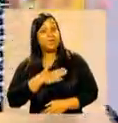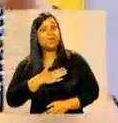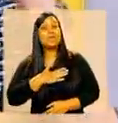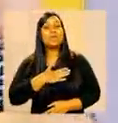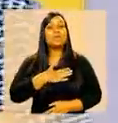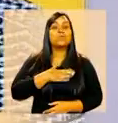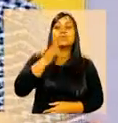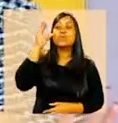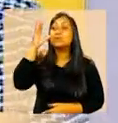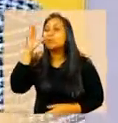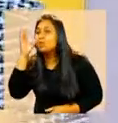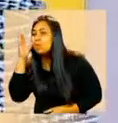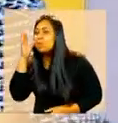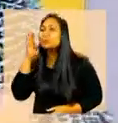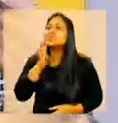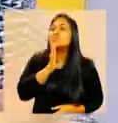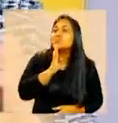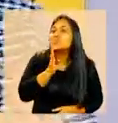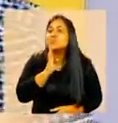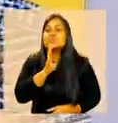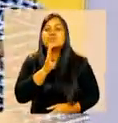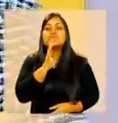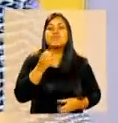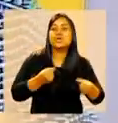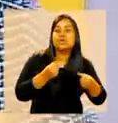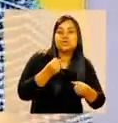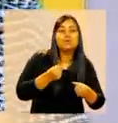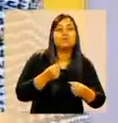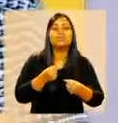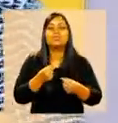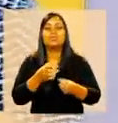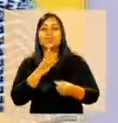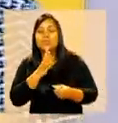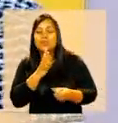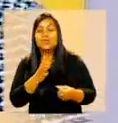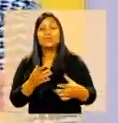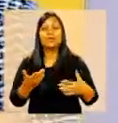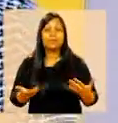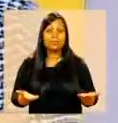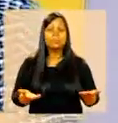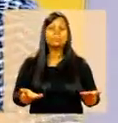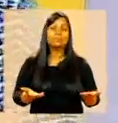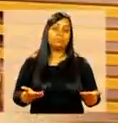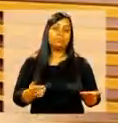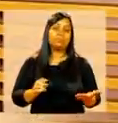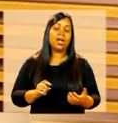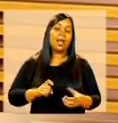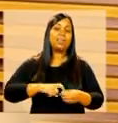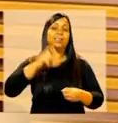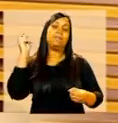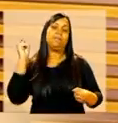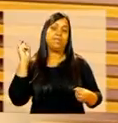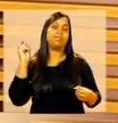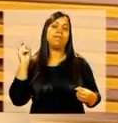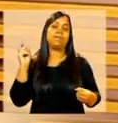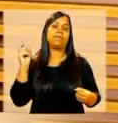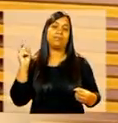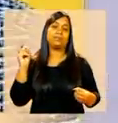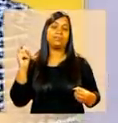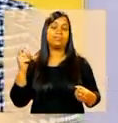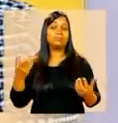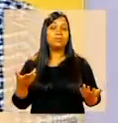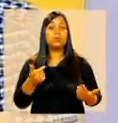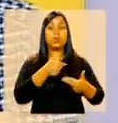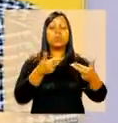de desbravar, eu sou muito curiosa, então eu gosto de dirigir no local, sabe? Sim. Então, a independência no seu caso.